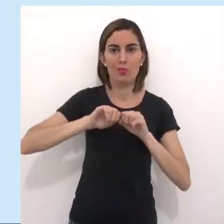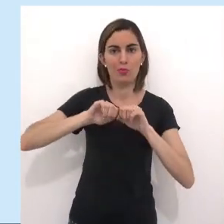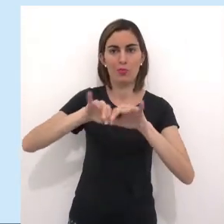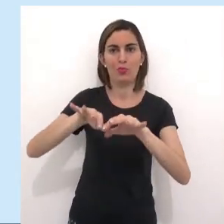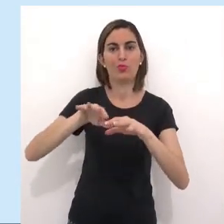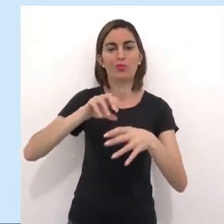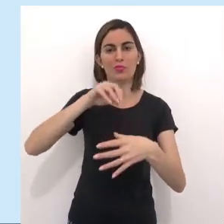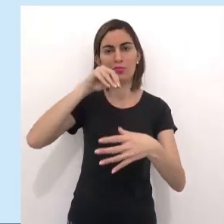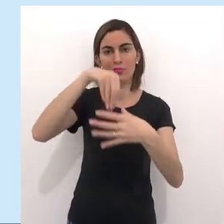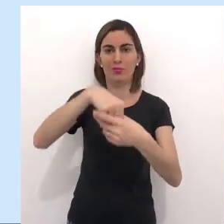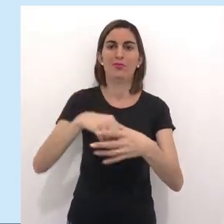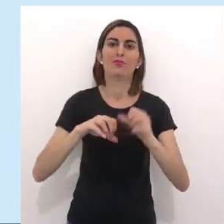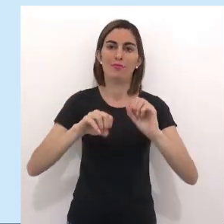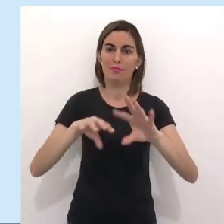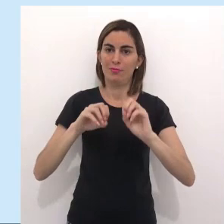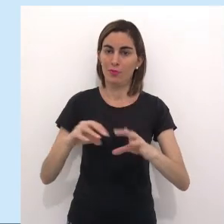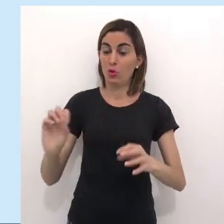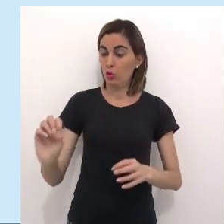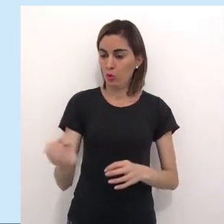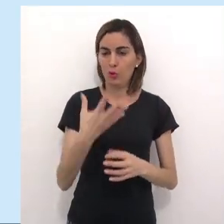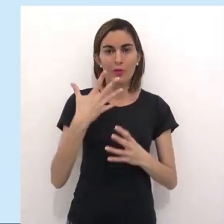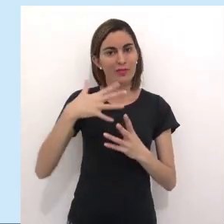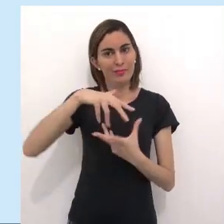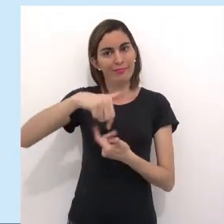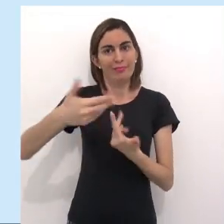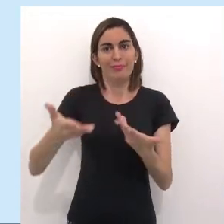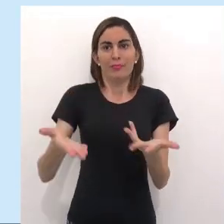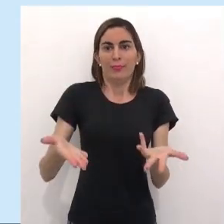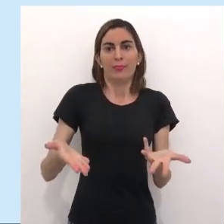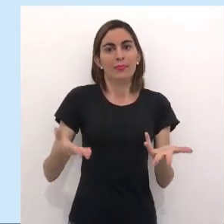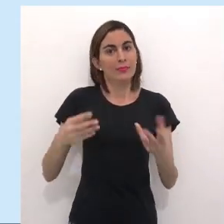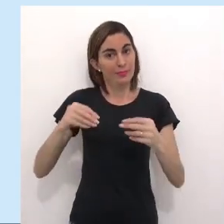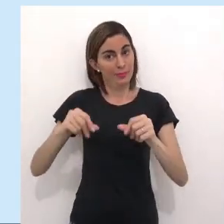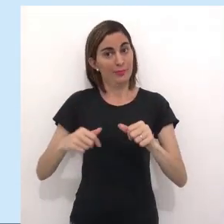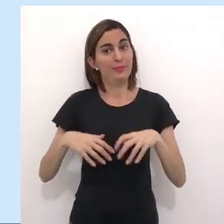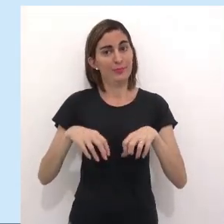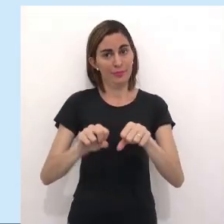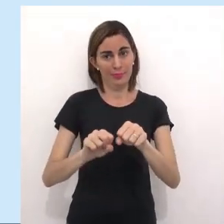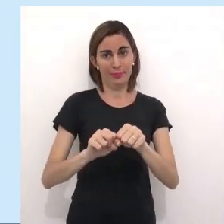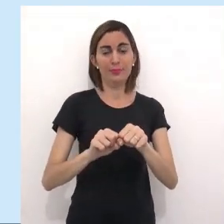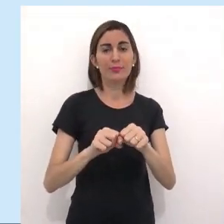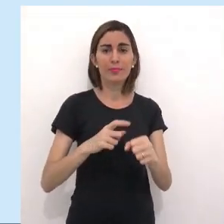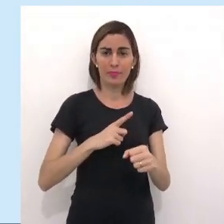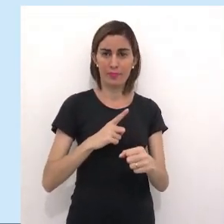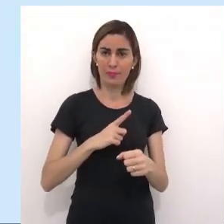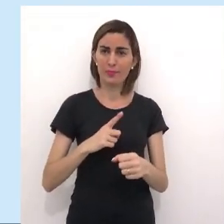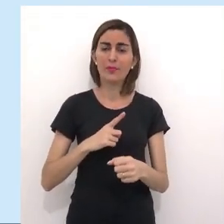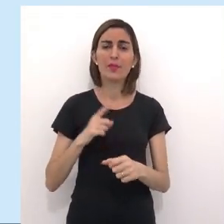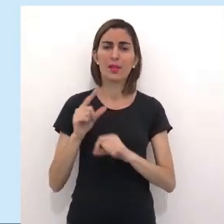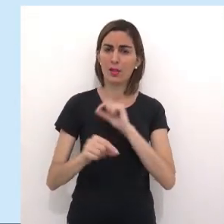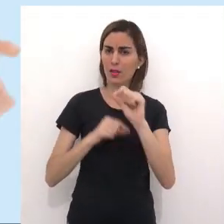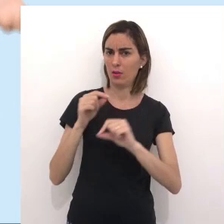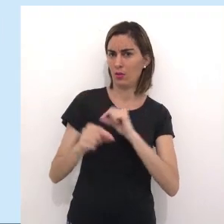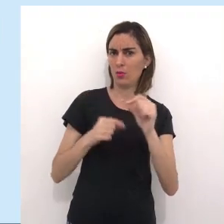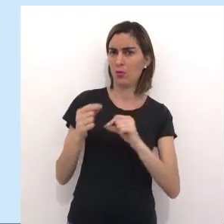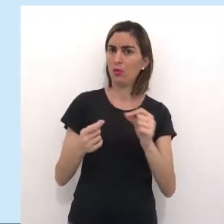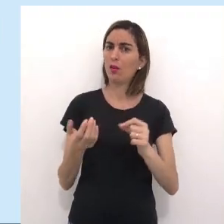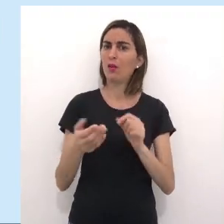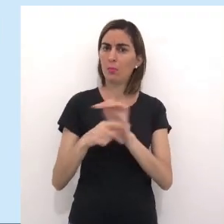mundo. Só que nesse novo mundo existia, na realidade, o quê? Cativos. Existia, na